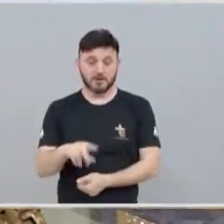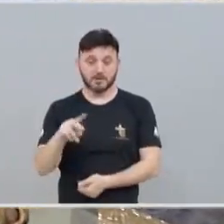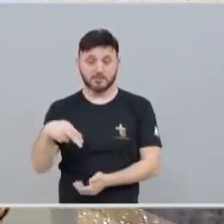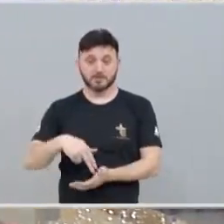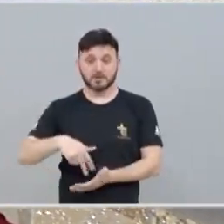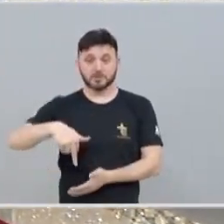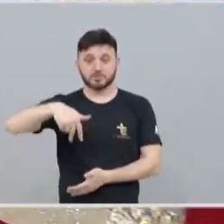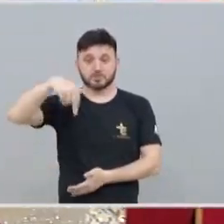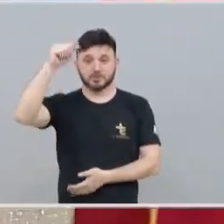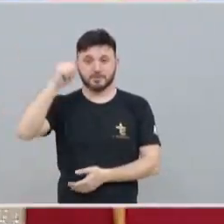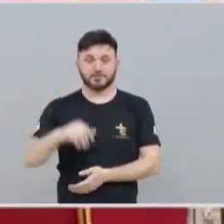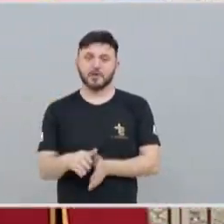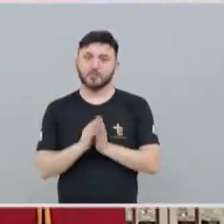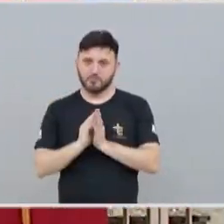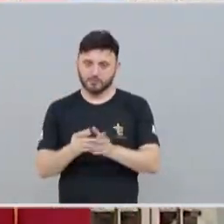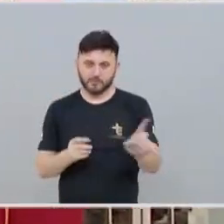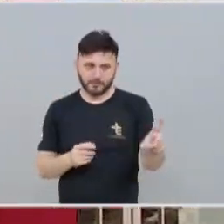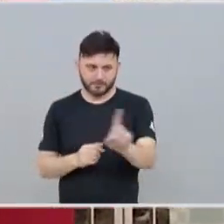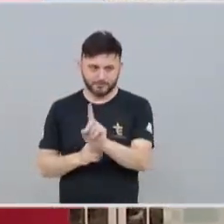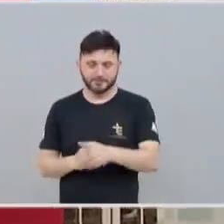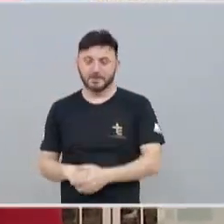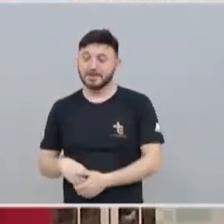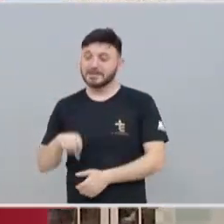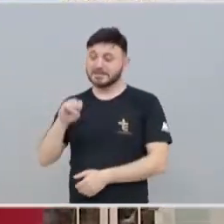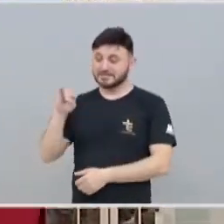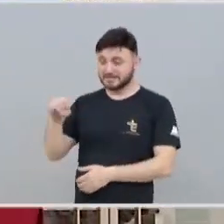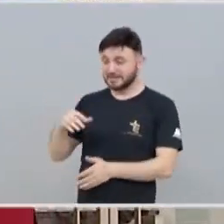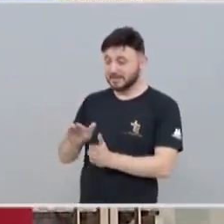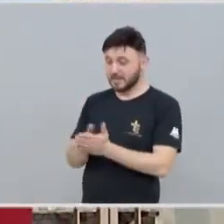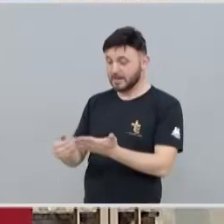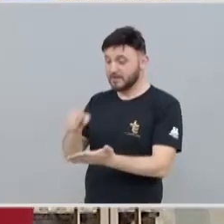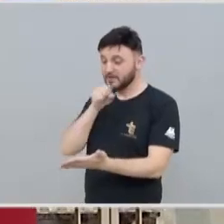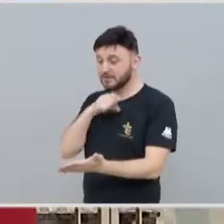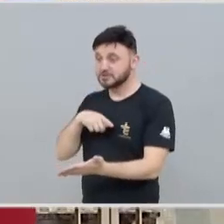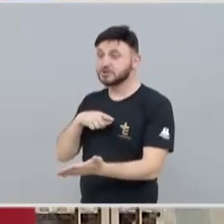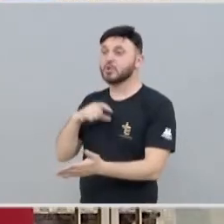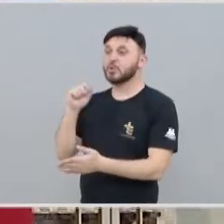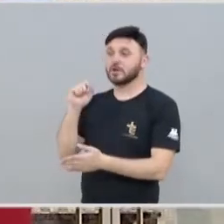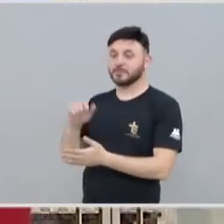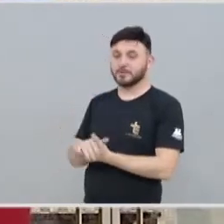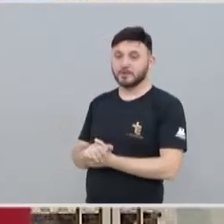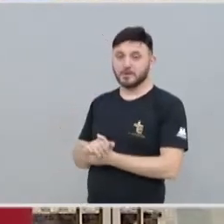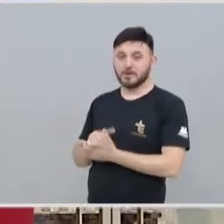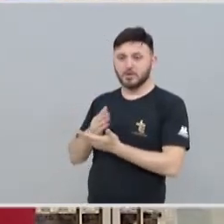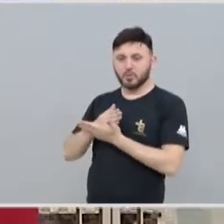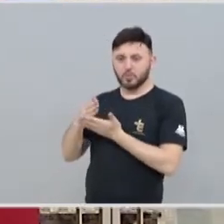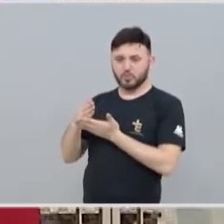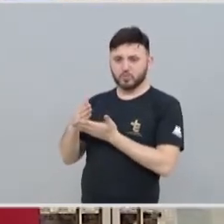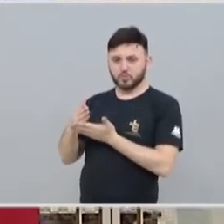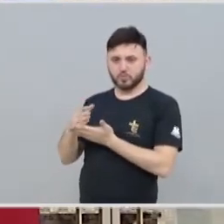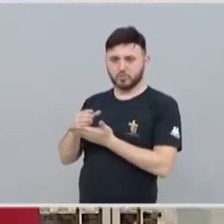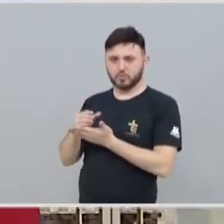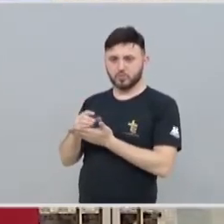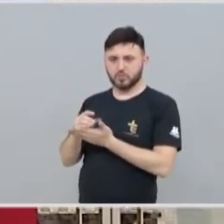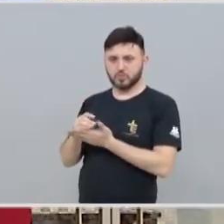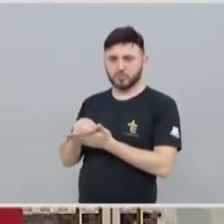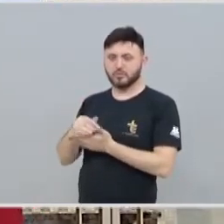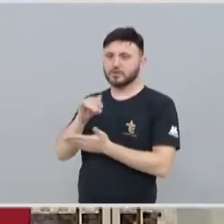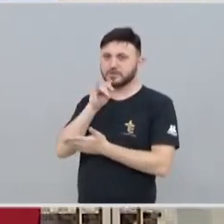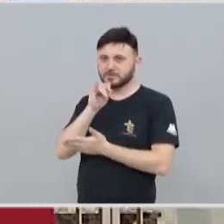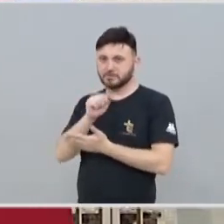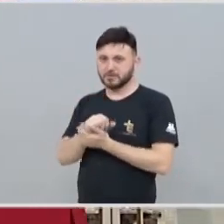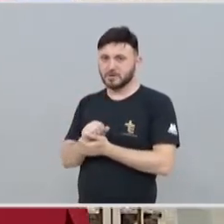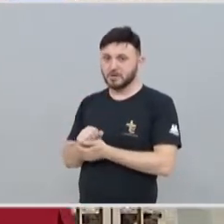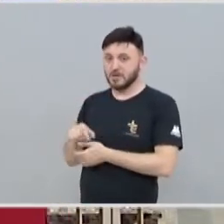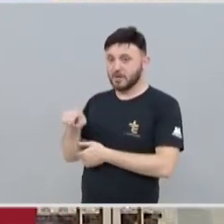se por acaso no antigo testamento havia seguinte princípio esse é o princípio ele foi